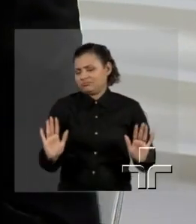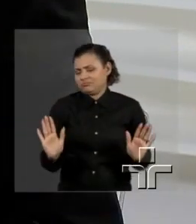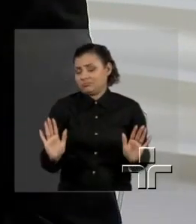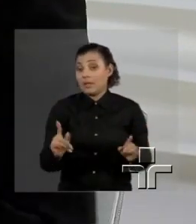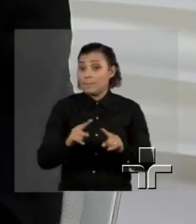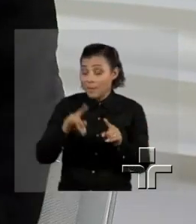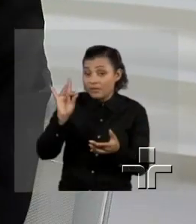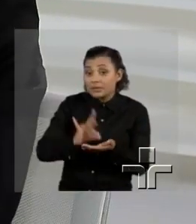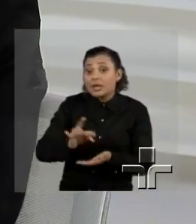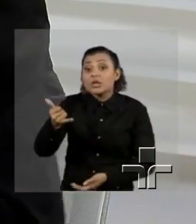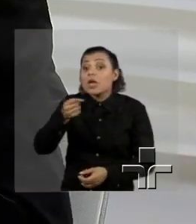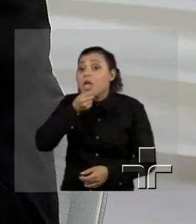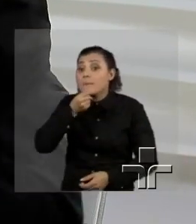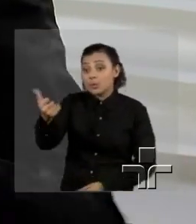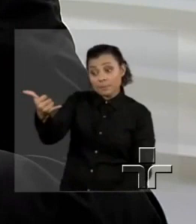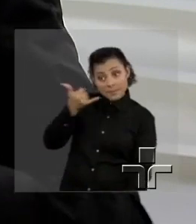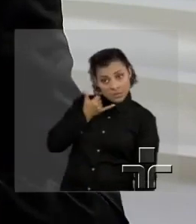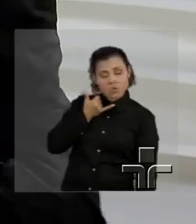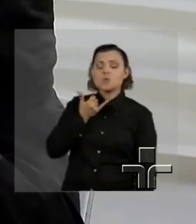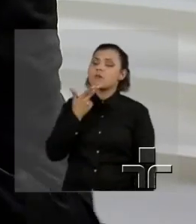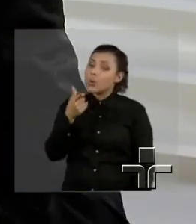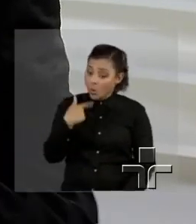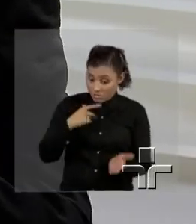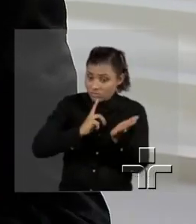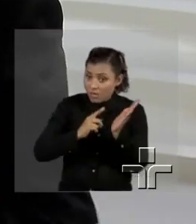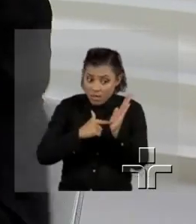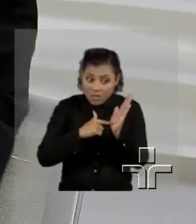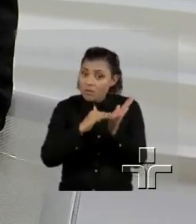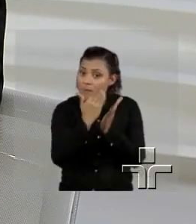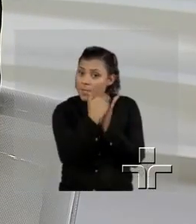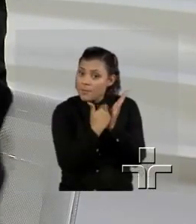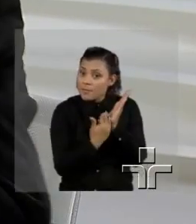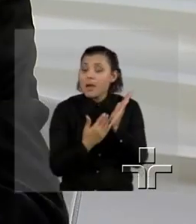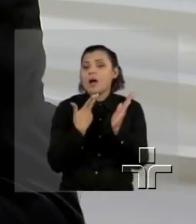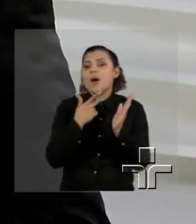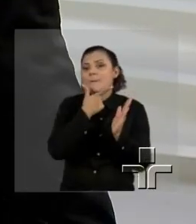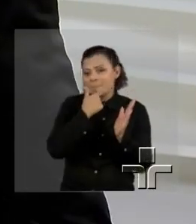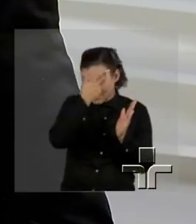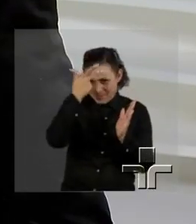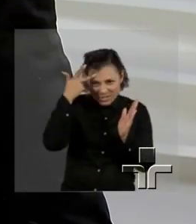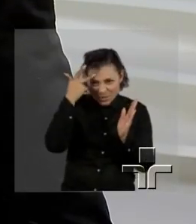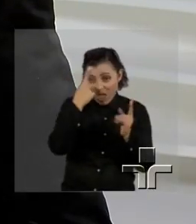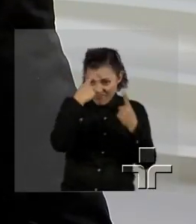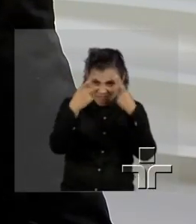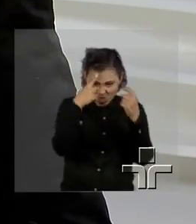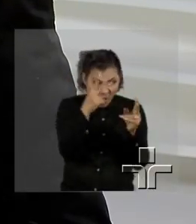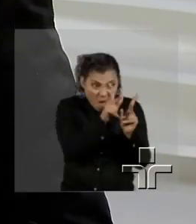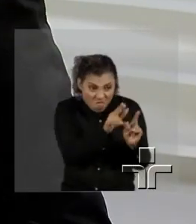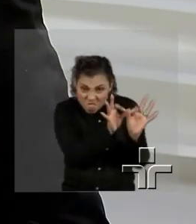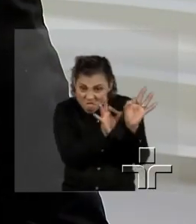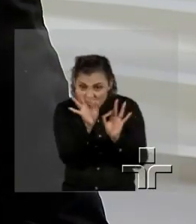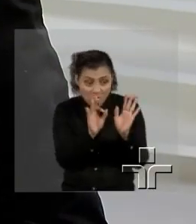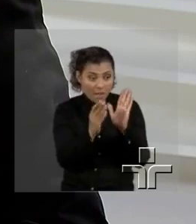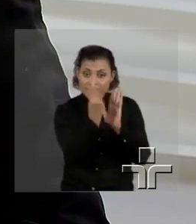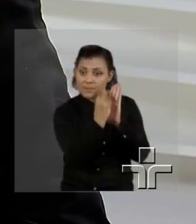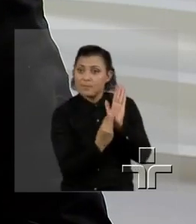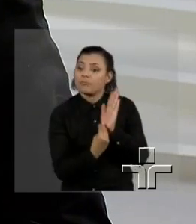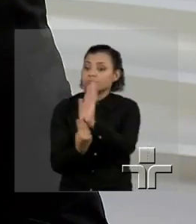Essas colocações aí, a imprensa, realmente, eu não vou santificar a imprensa, né? Mas a imprensa faz o trabalho